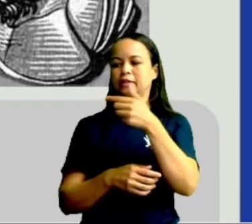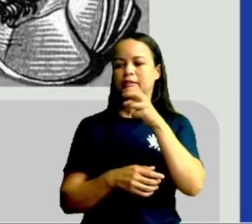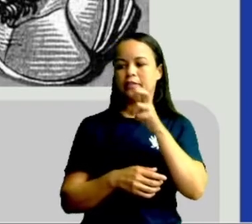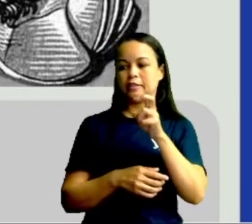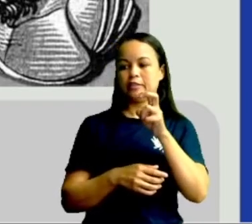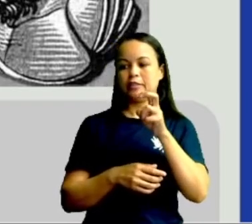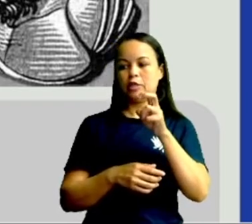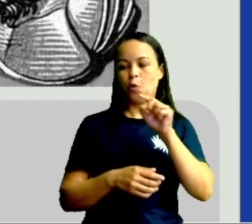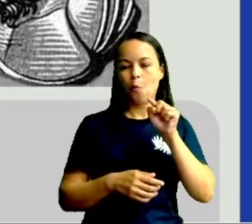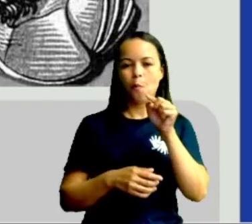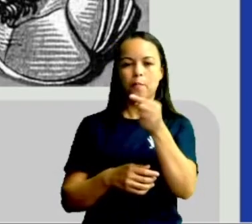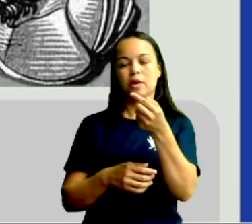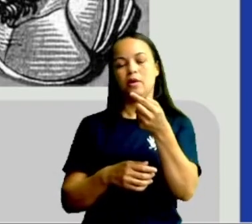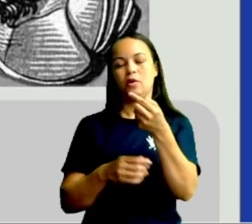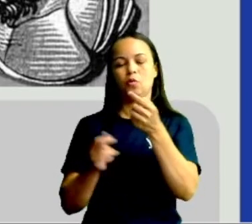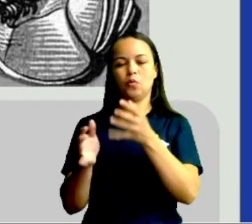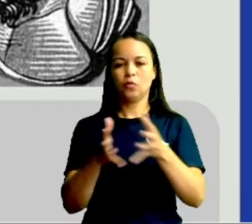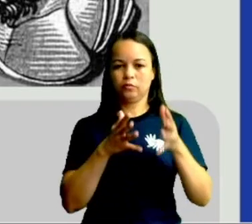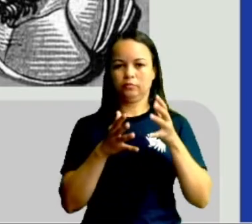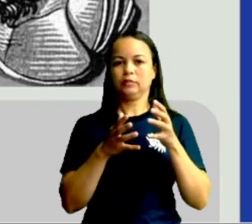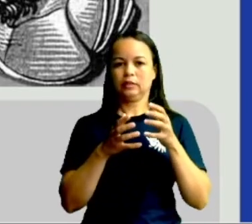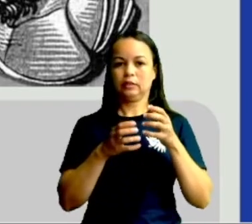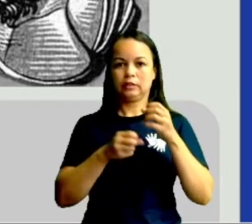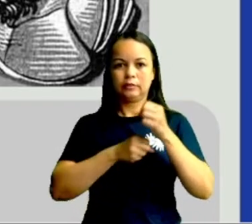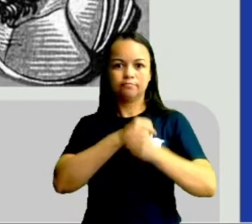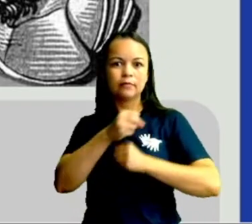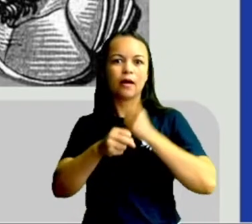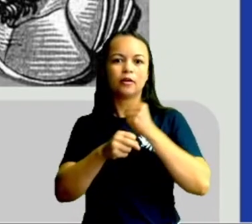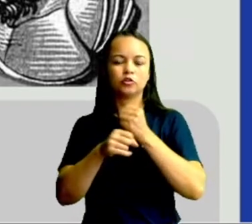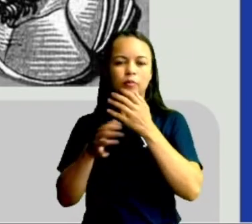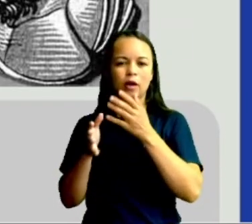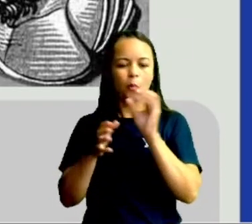25.780 anos para completar um ciclo. Vejam que